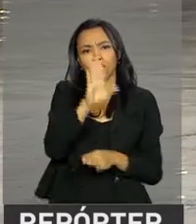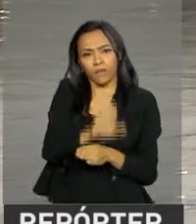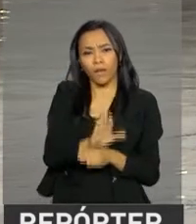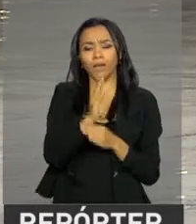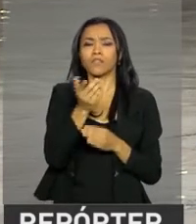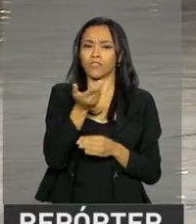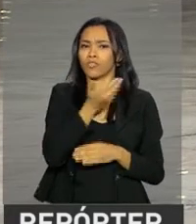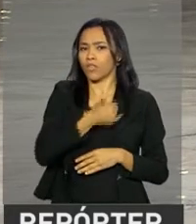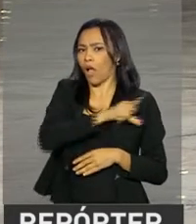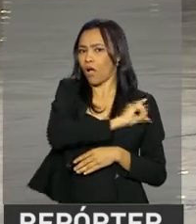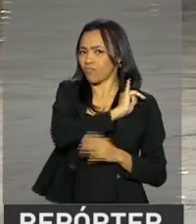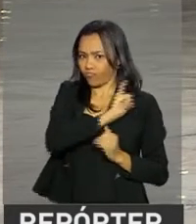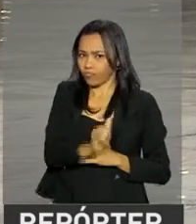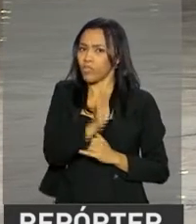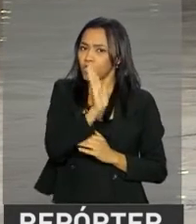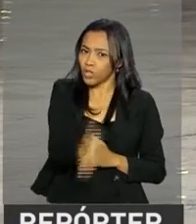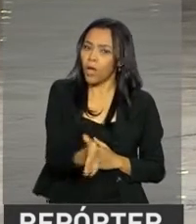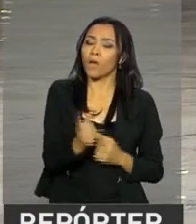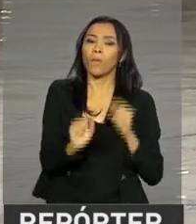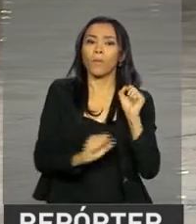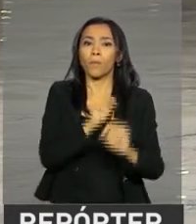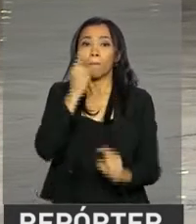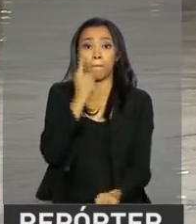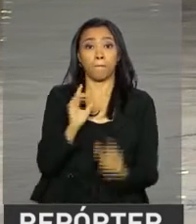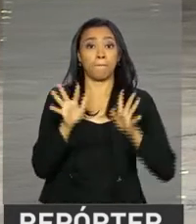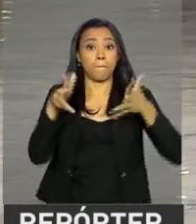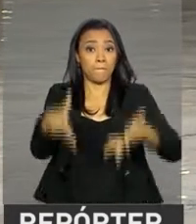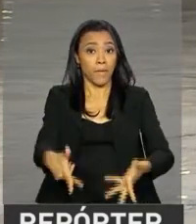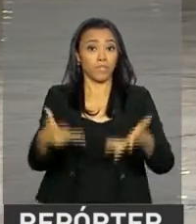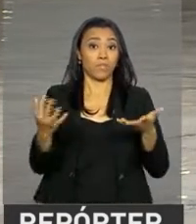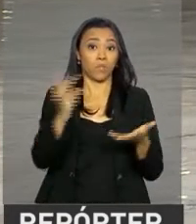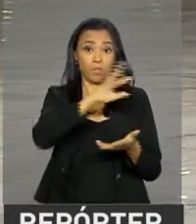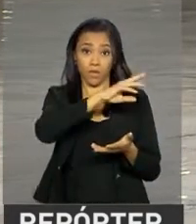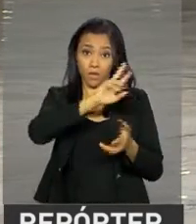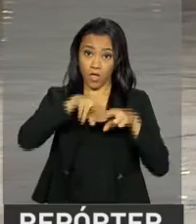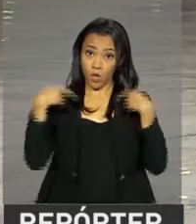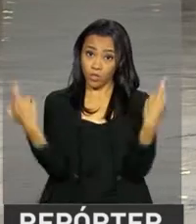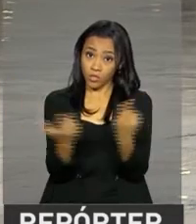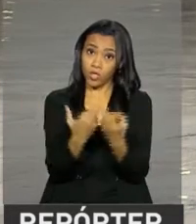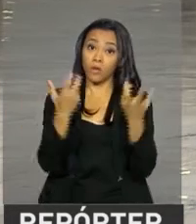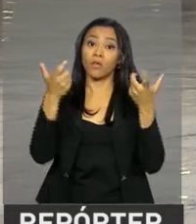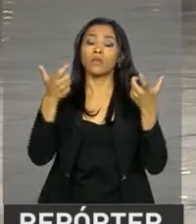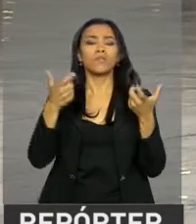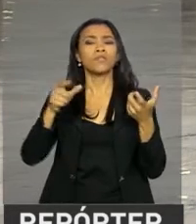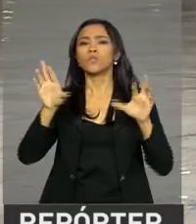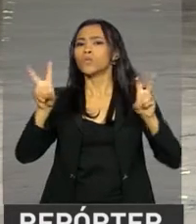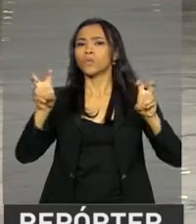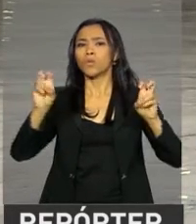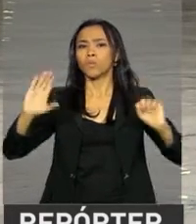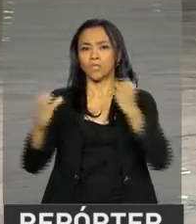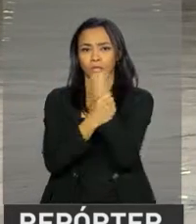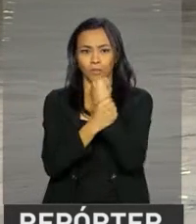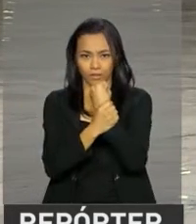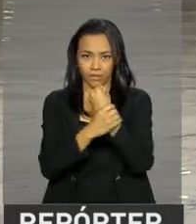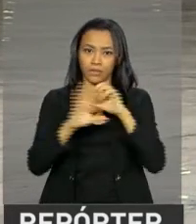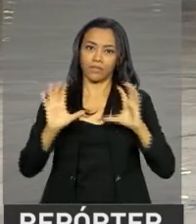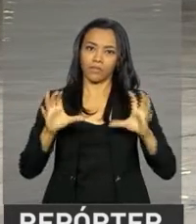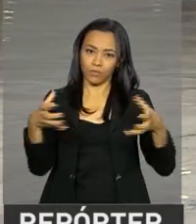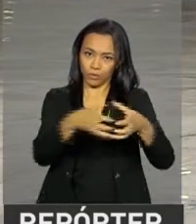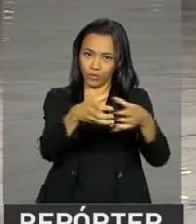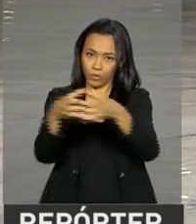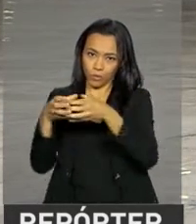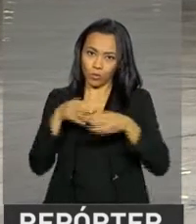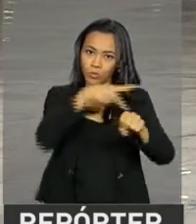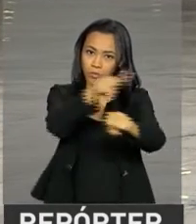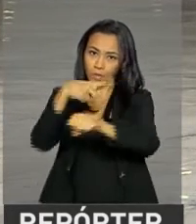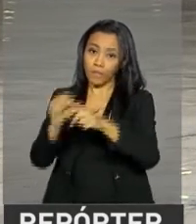o repórter João Pedro Neto disse, ele participa da reunião no Palácio do Itamaraty sobre segurança nas fronteiras do Cone Sul. Às 17